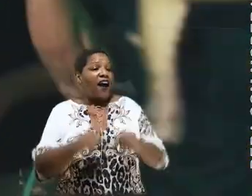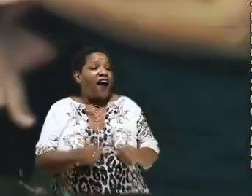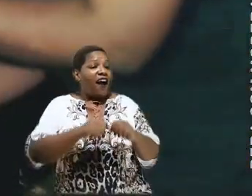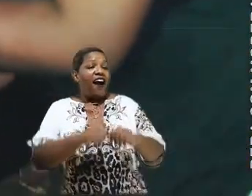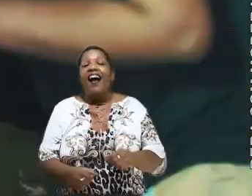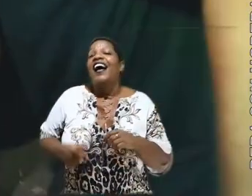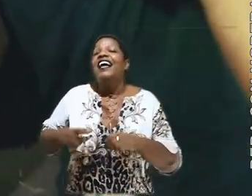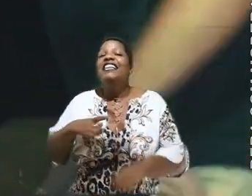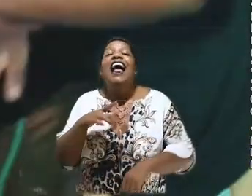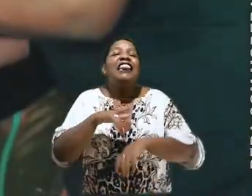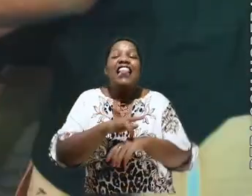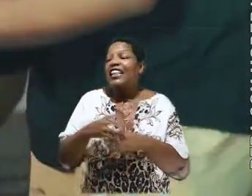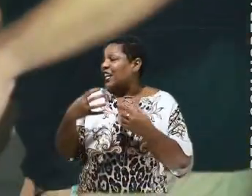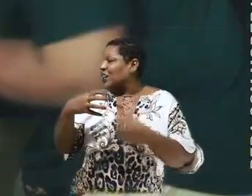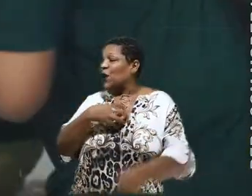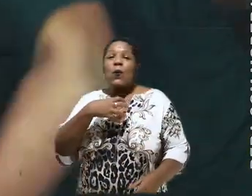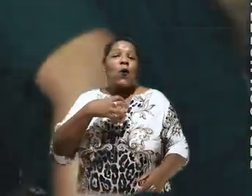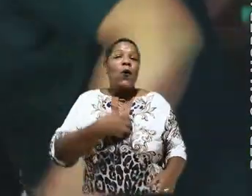cabelo